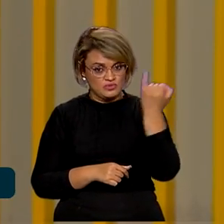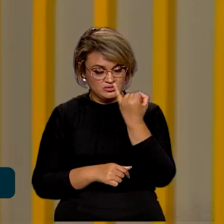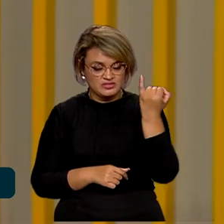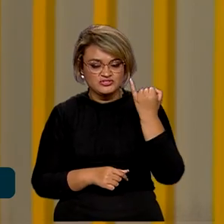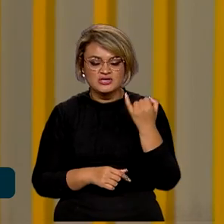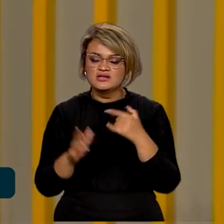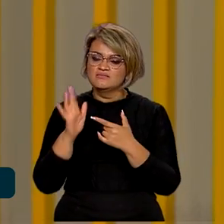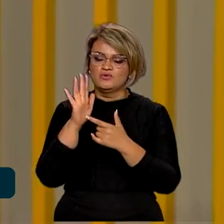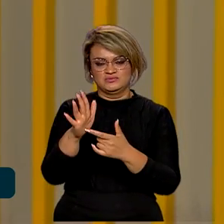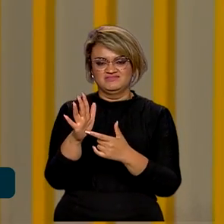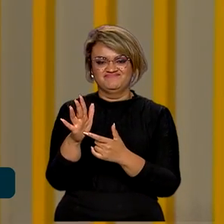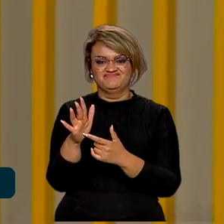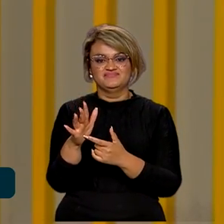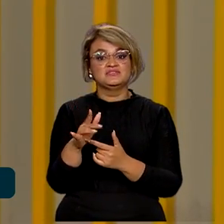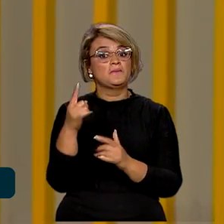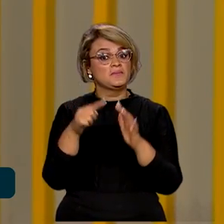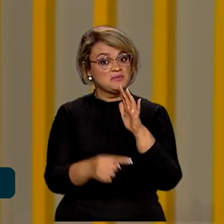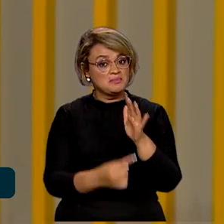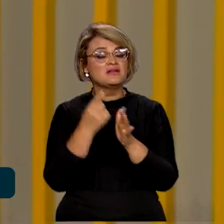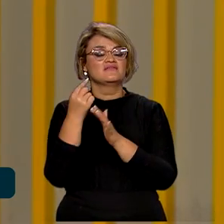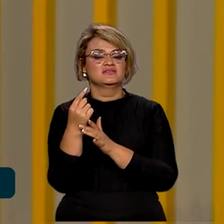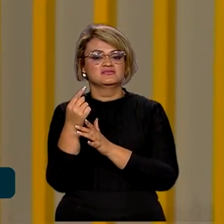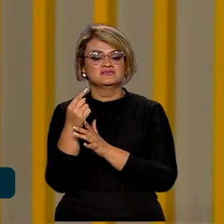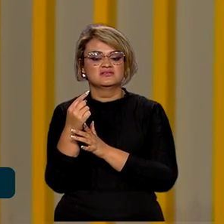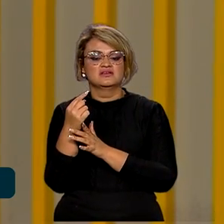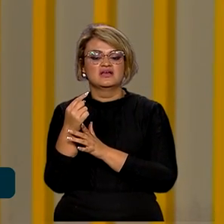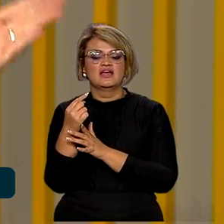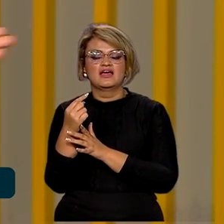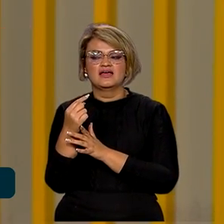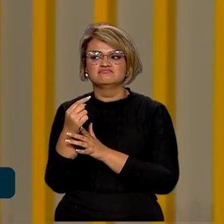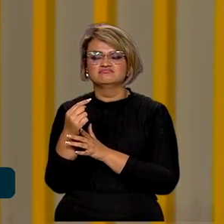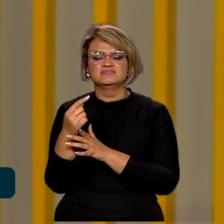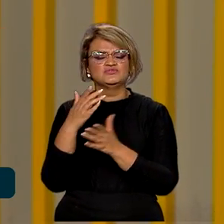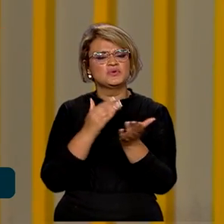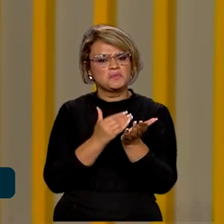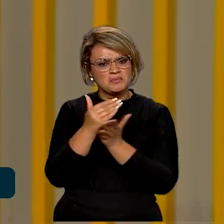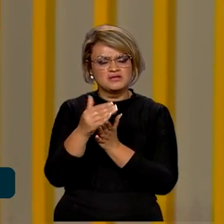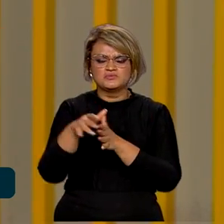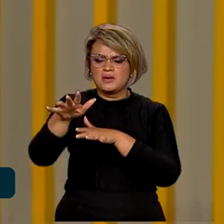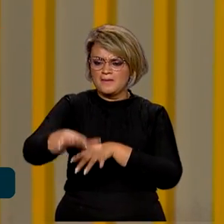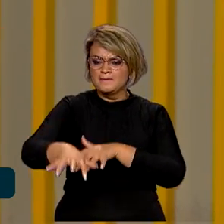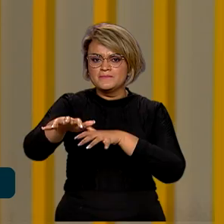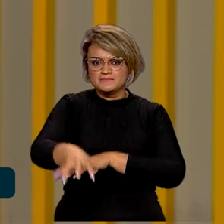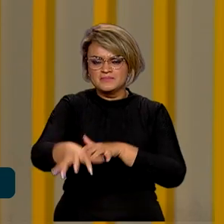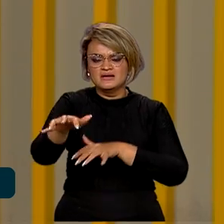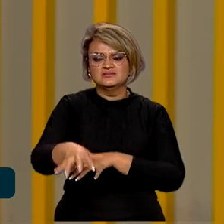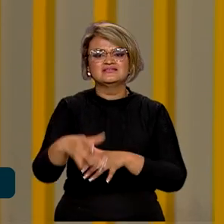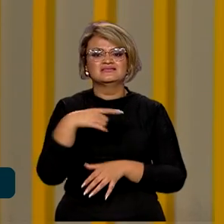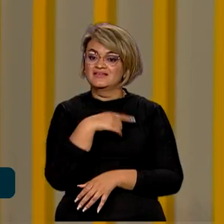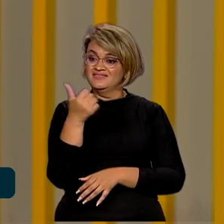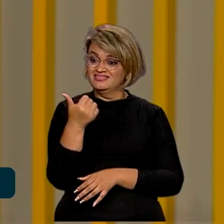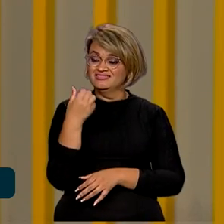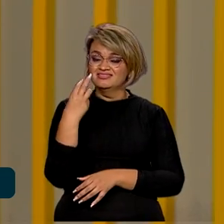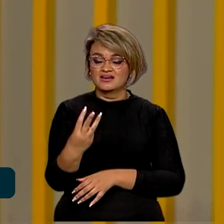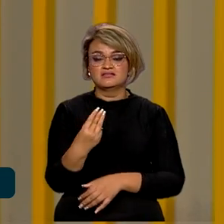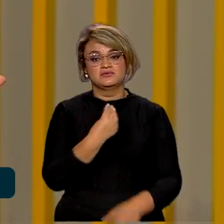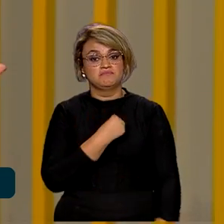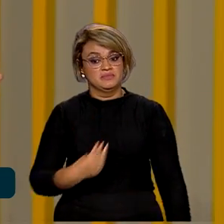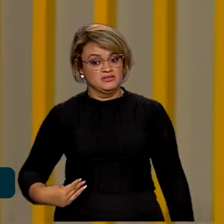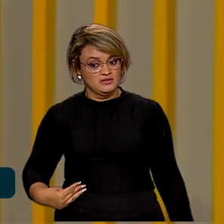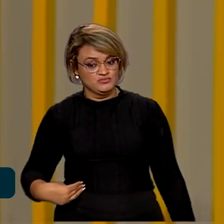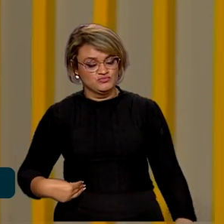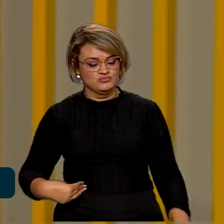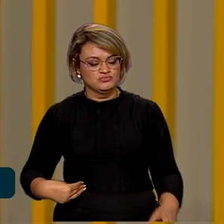nos apresentam. Então, pela primeira vez, né, inclusive desde o início da marcha, nós tivemos 13 ministros,